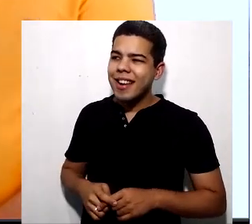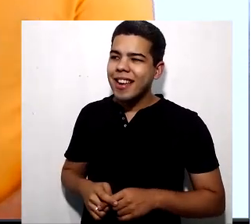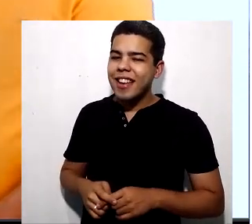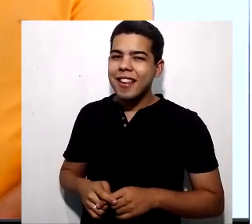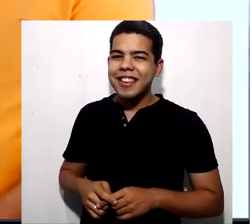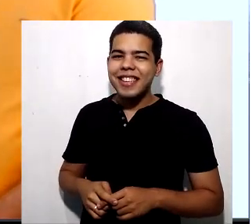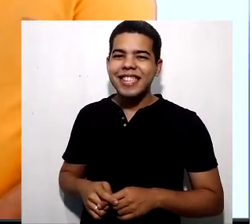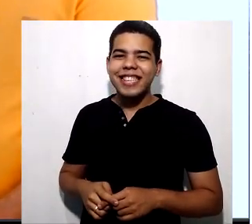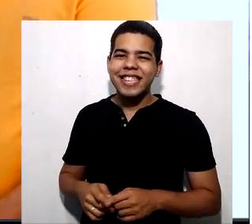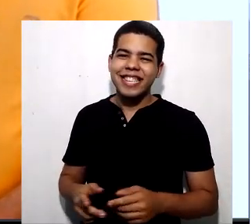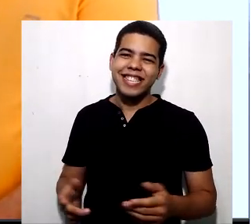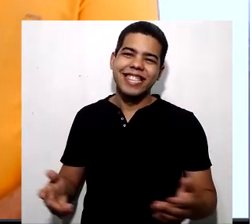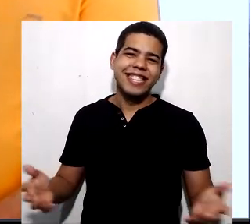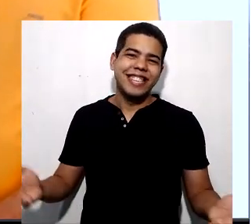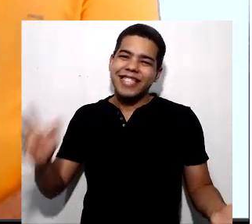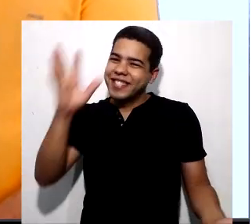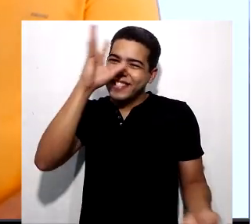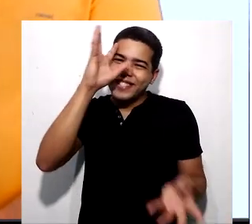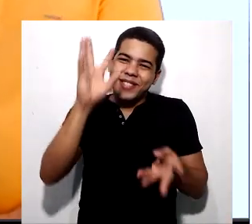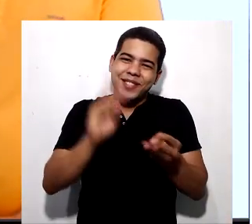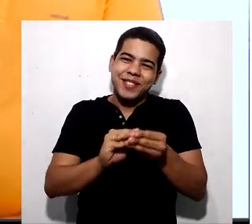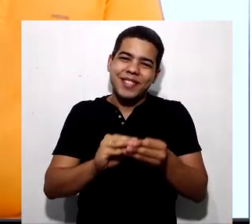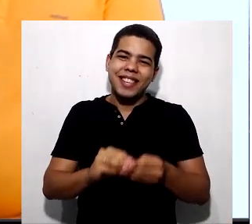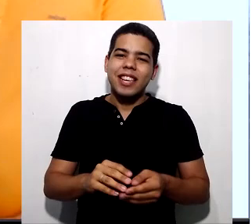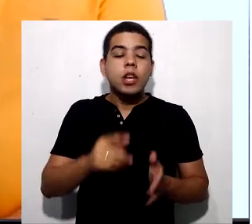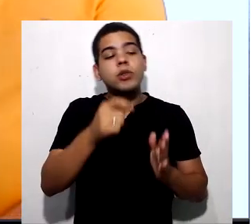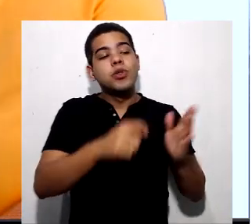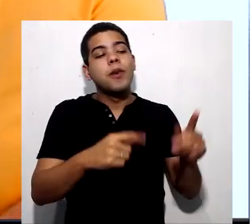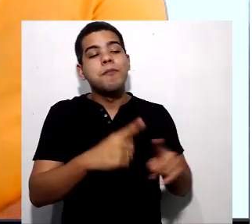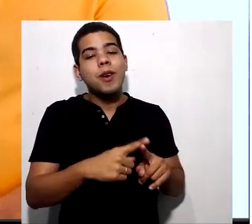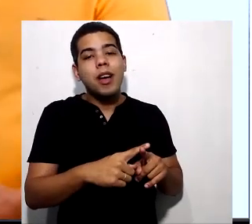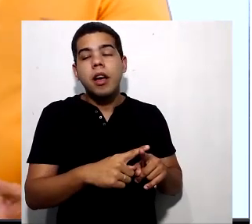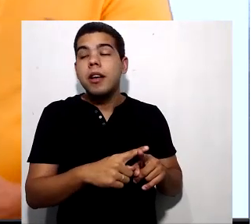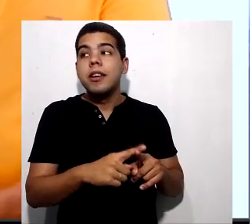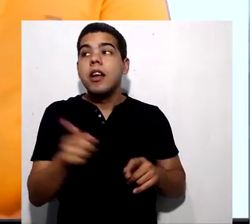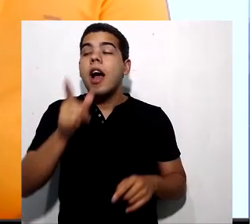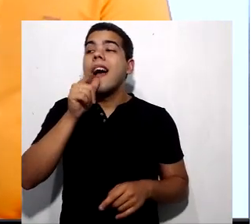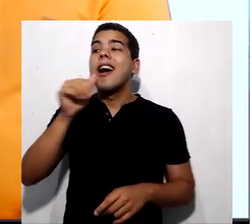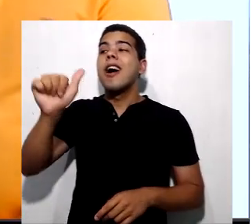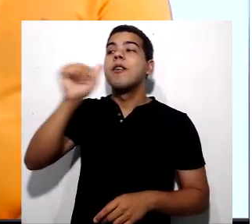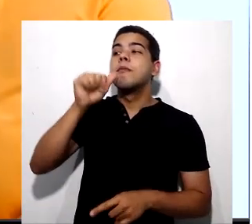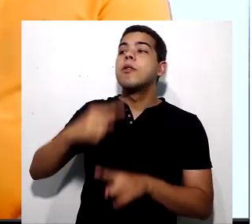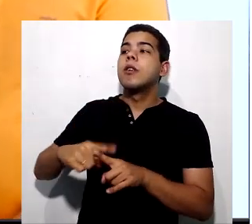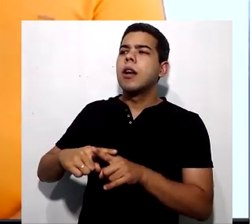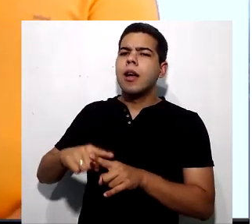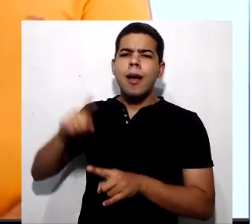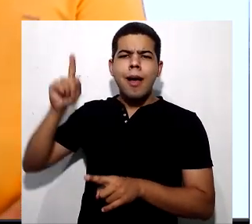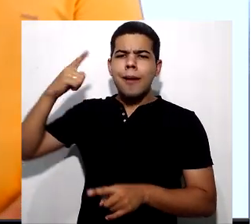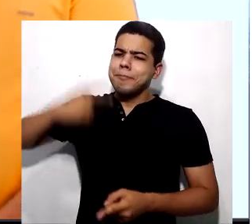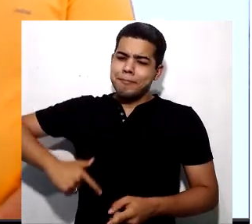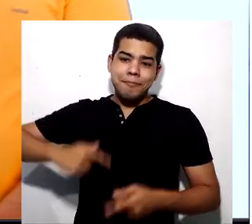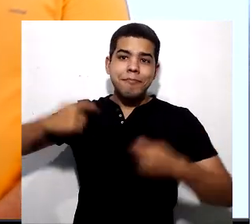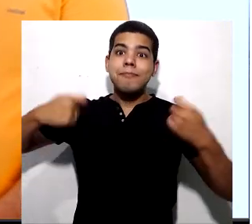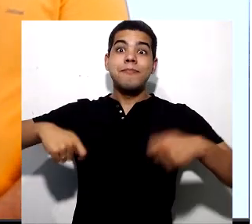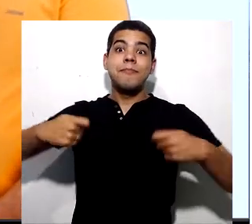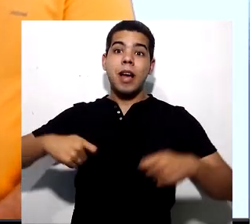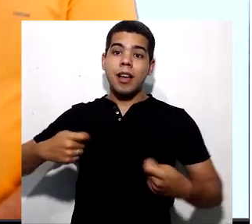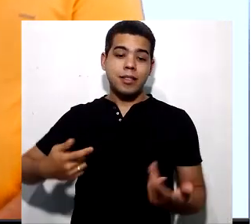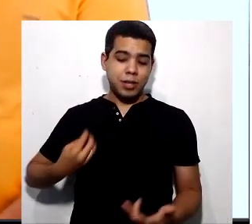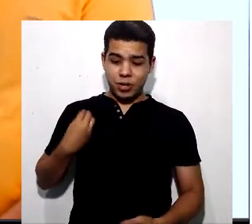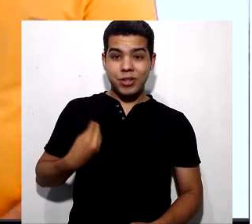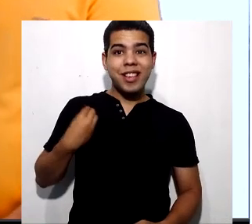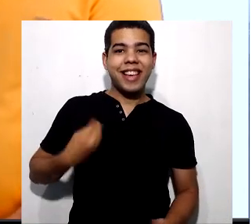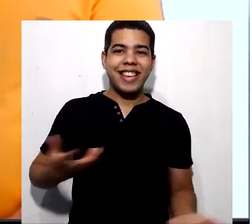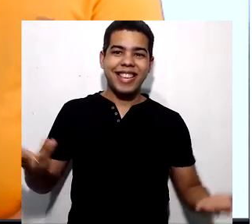frase, não precisa dizer mais nada, né? Por que é que você escreve? Por que é que você bebe água? Faz parte de mim, é uma minha sobrevivência. Então,